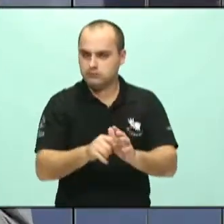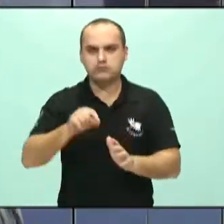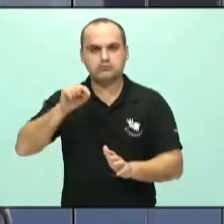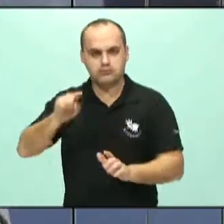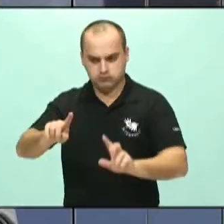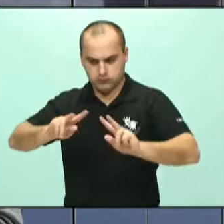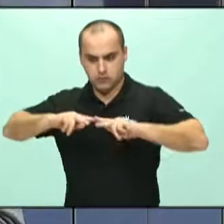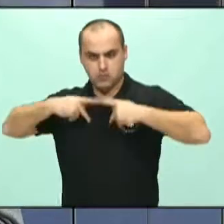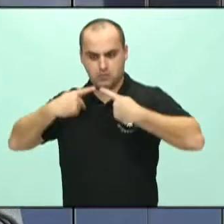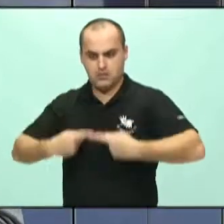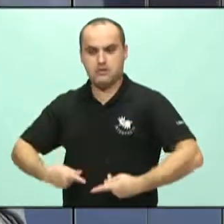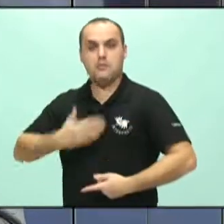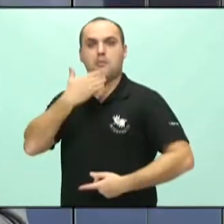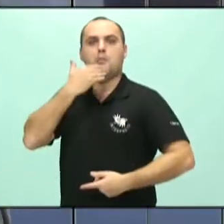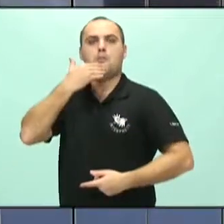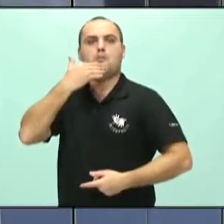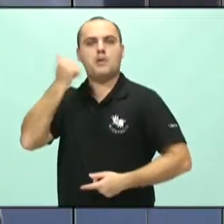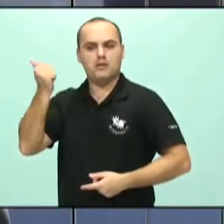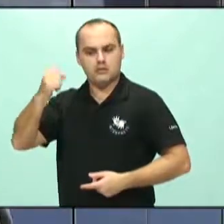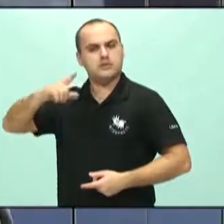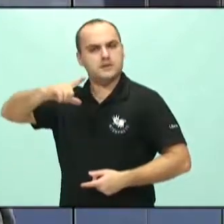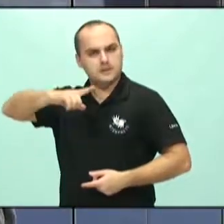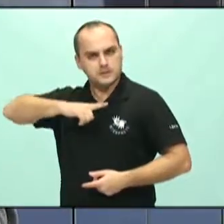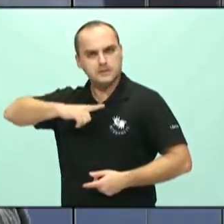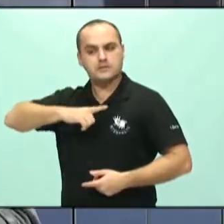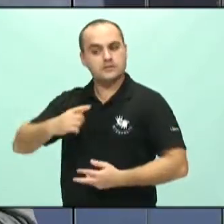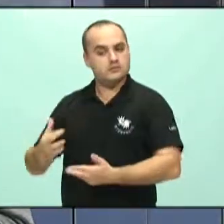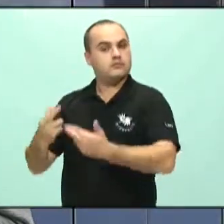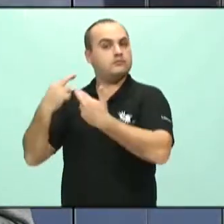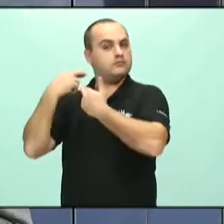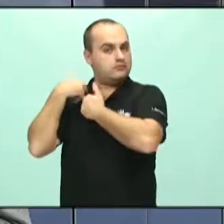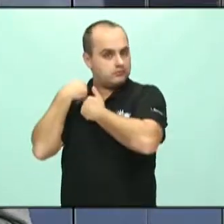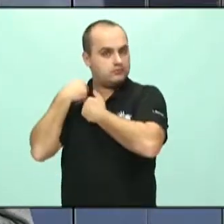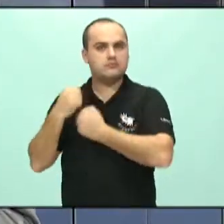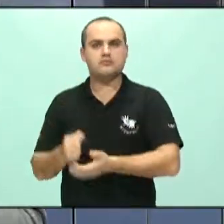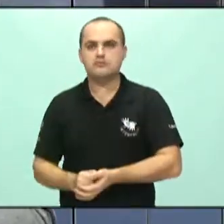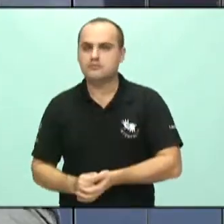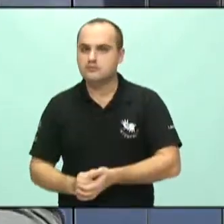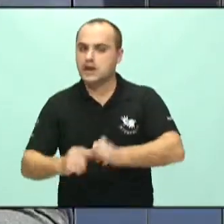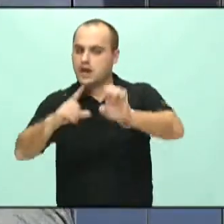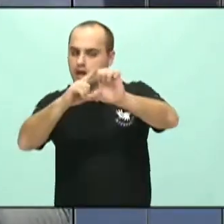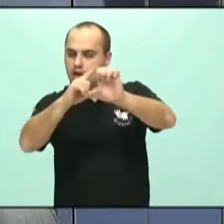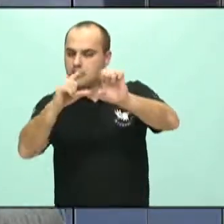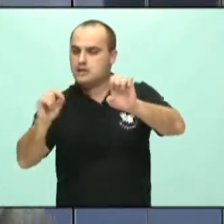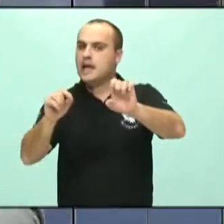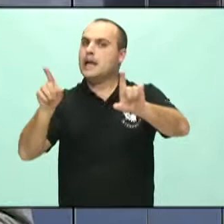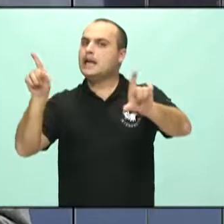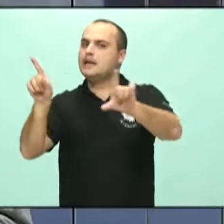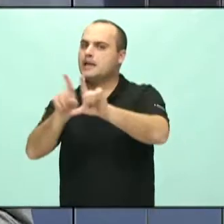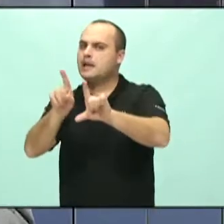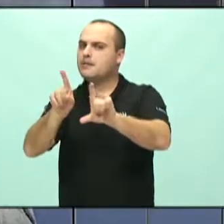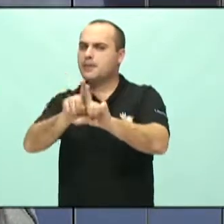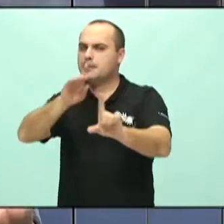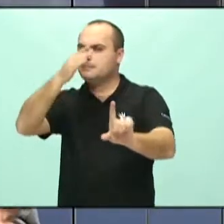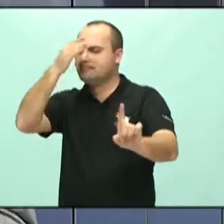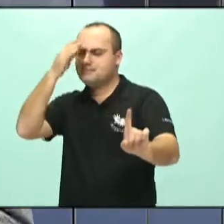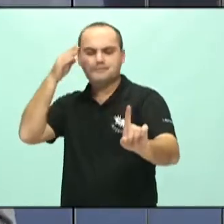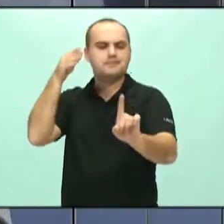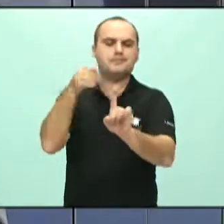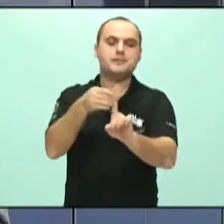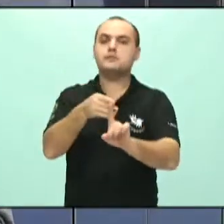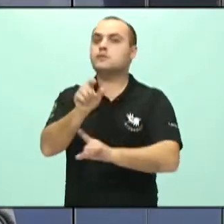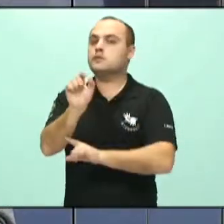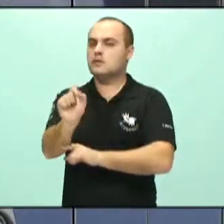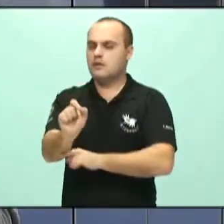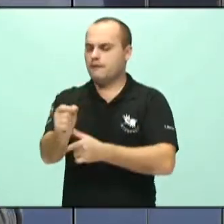tenha responsabilidade, é empreendedor e principalmente, né, que através dessas múltiplas competências